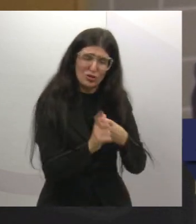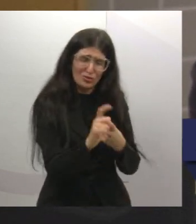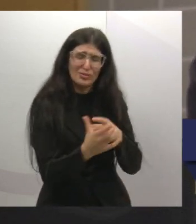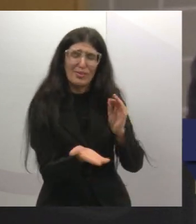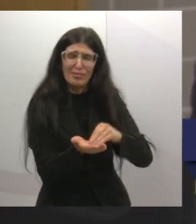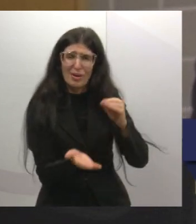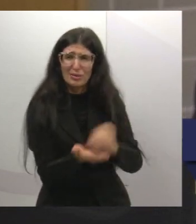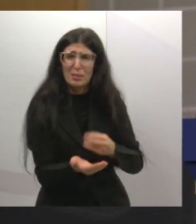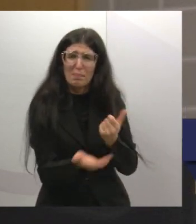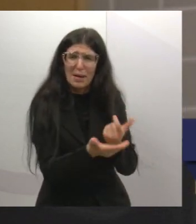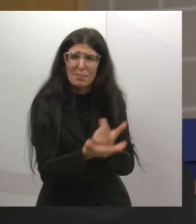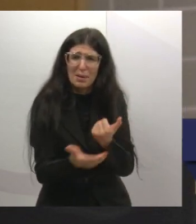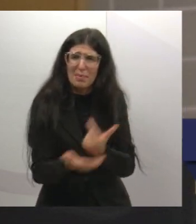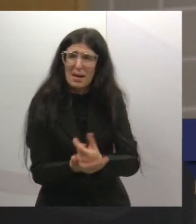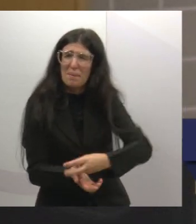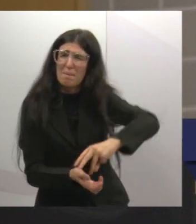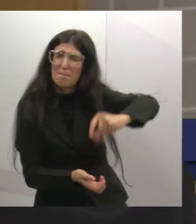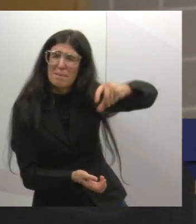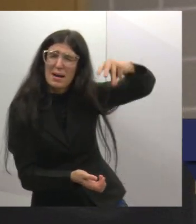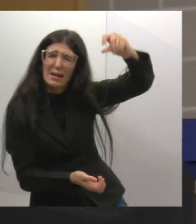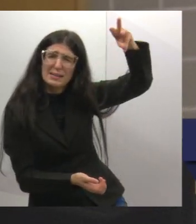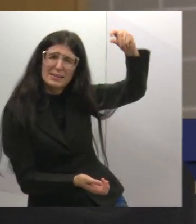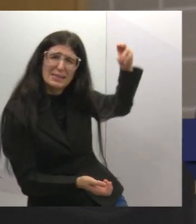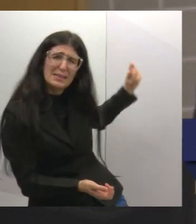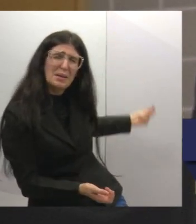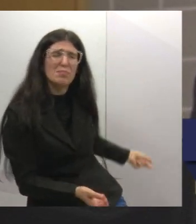nós estamos pagando em dia.